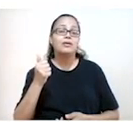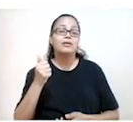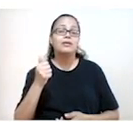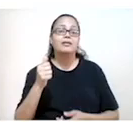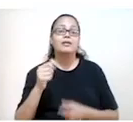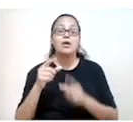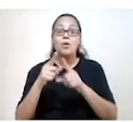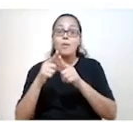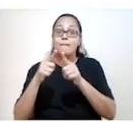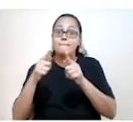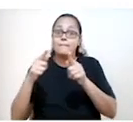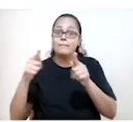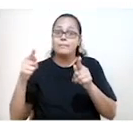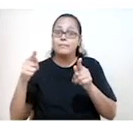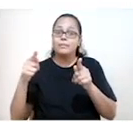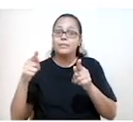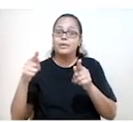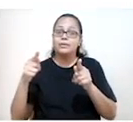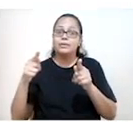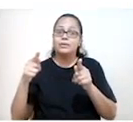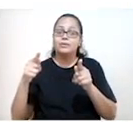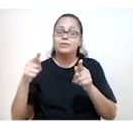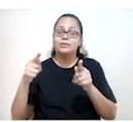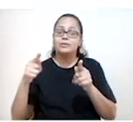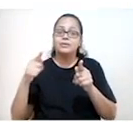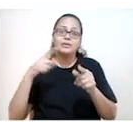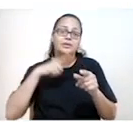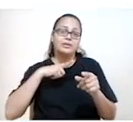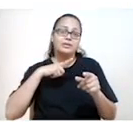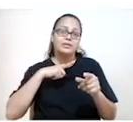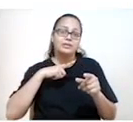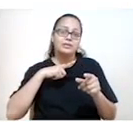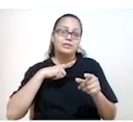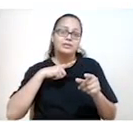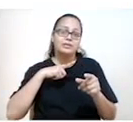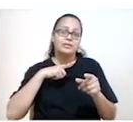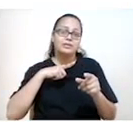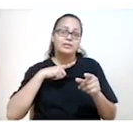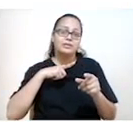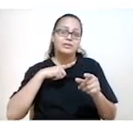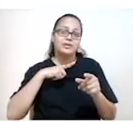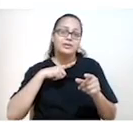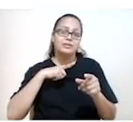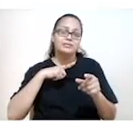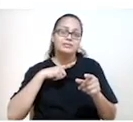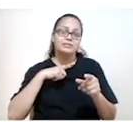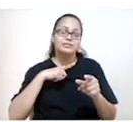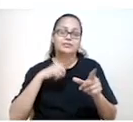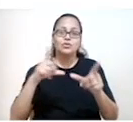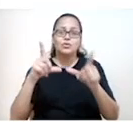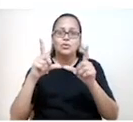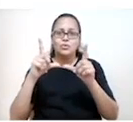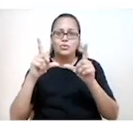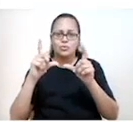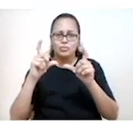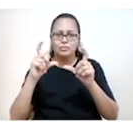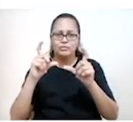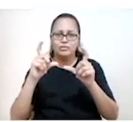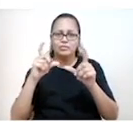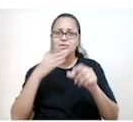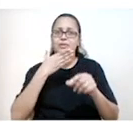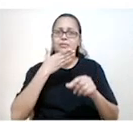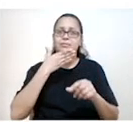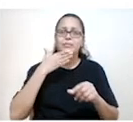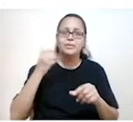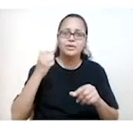grandona? Aqui, ó, tem uma figura semelhante a essa figura grandona. Aqui, essas duas, dá pra ver